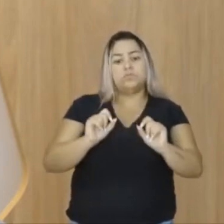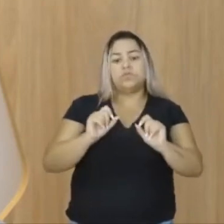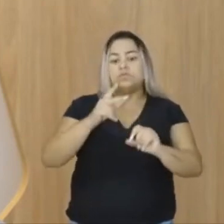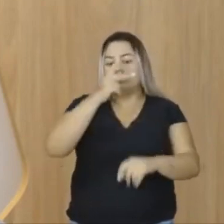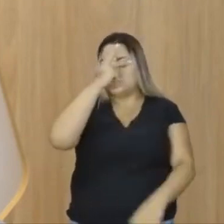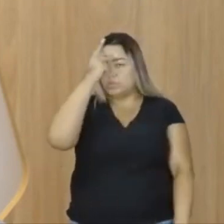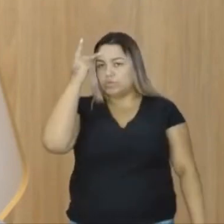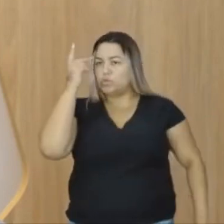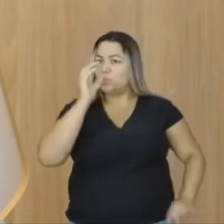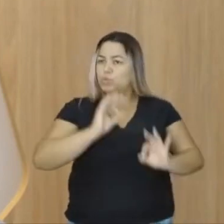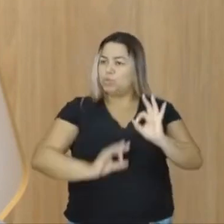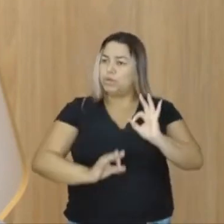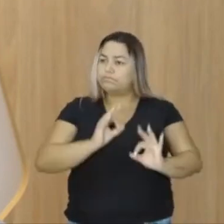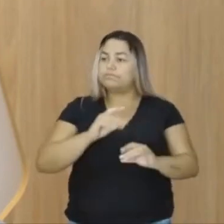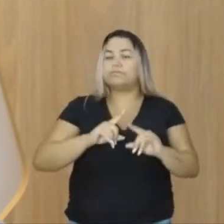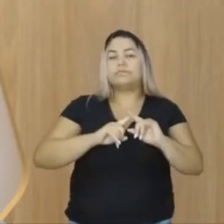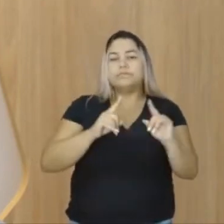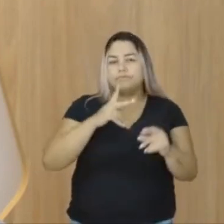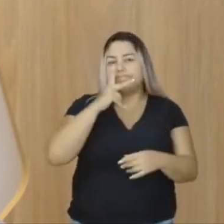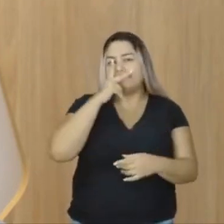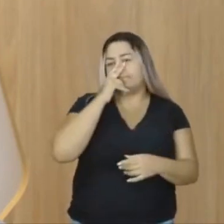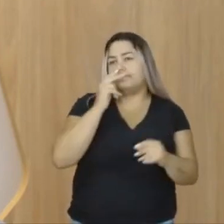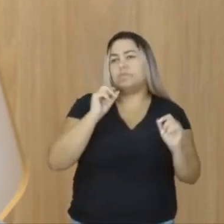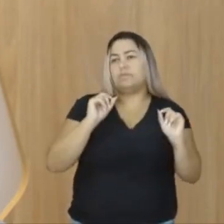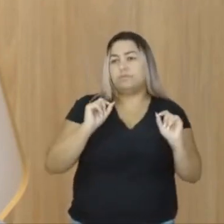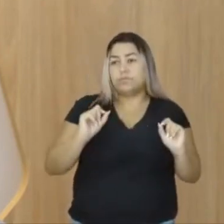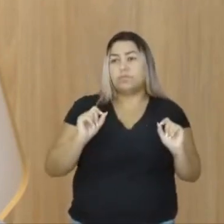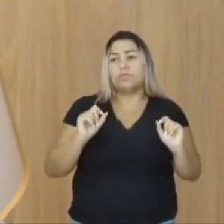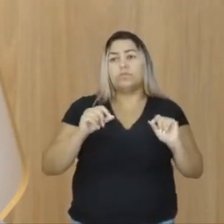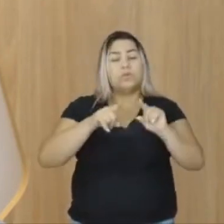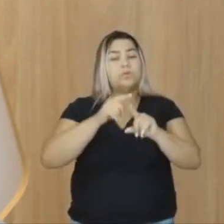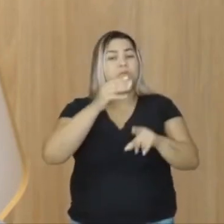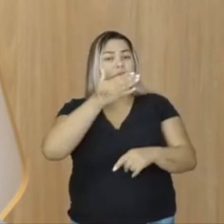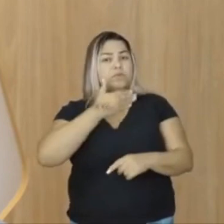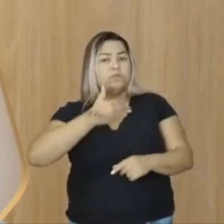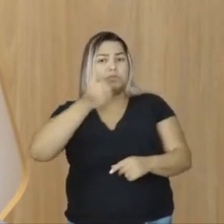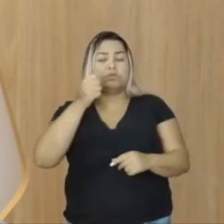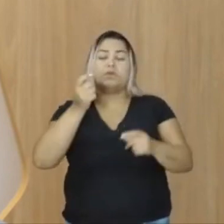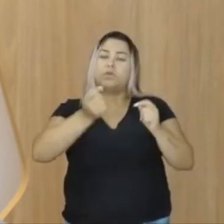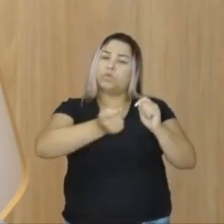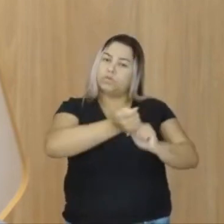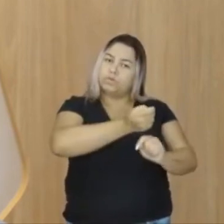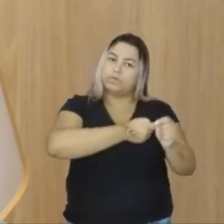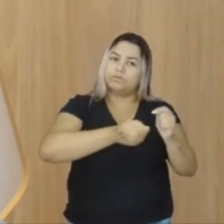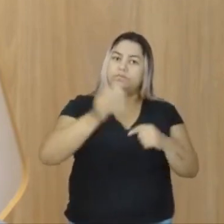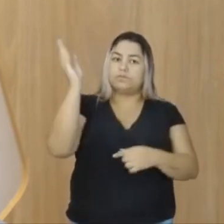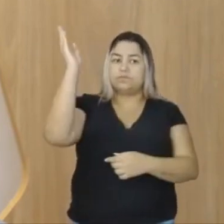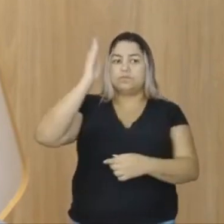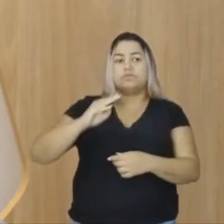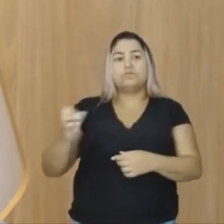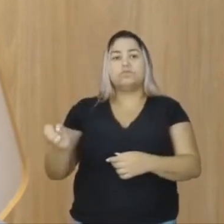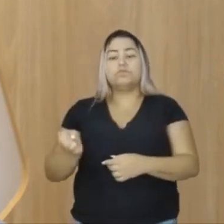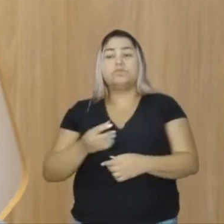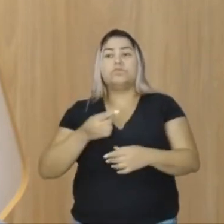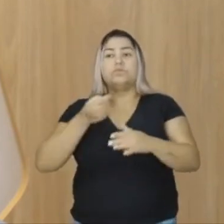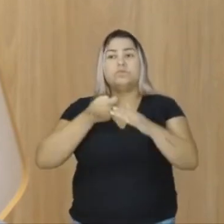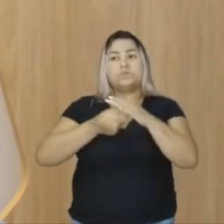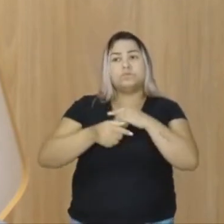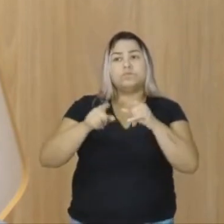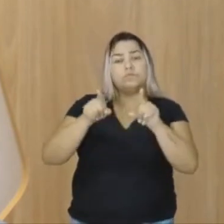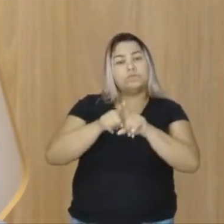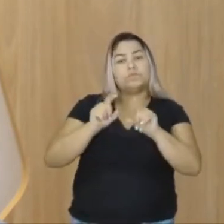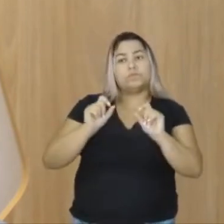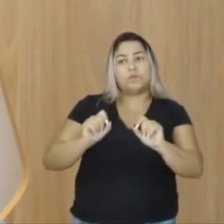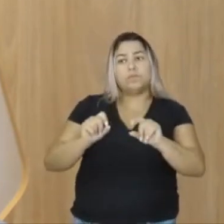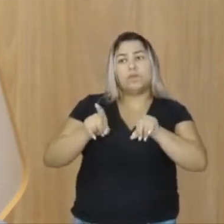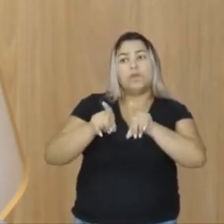jurídica. Mas eu acho que é muito mais eficiente e é melhor para a economia brasileira ter novos investimentos, né, o